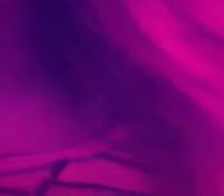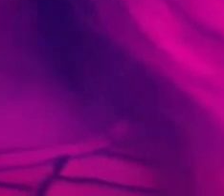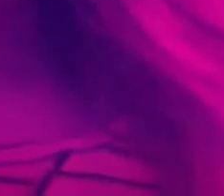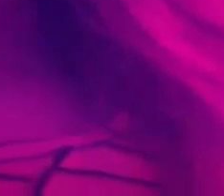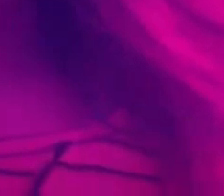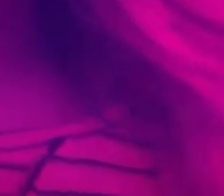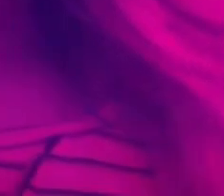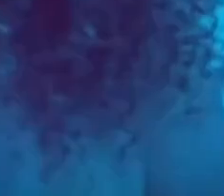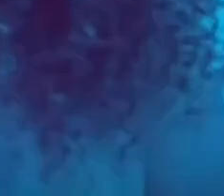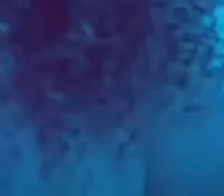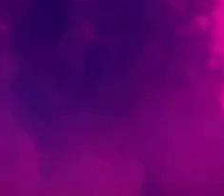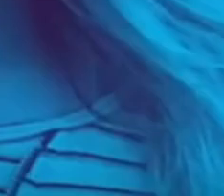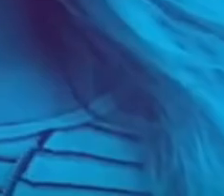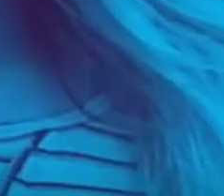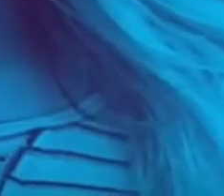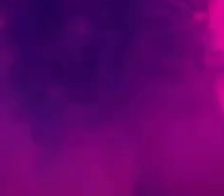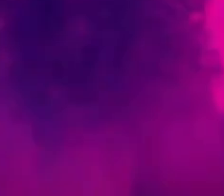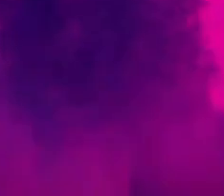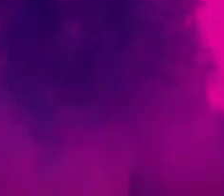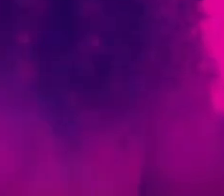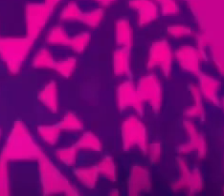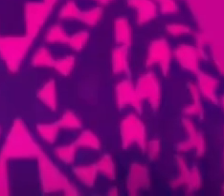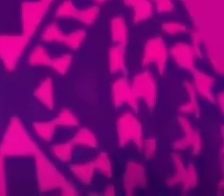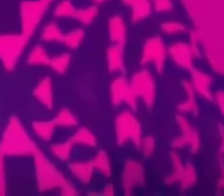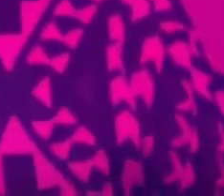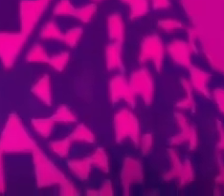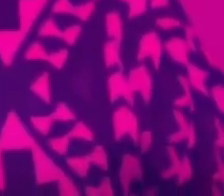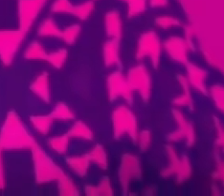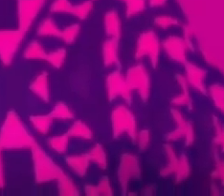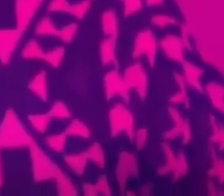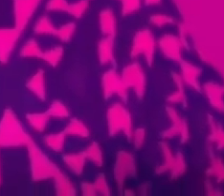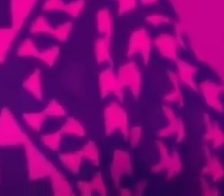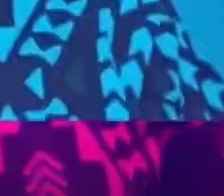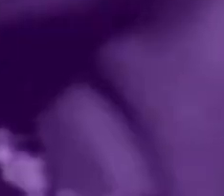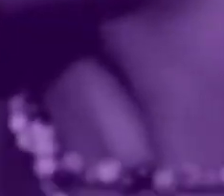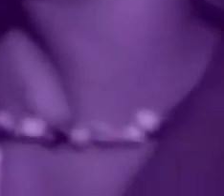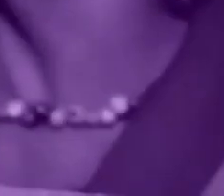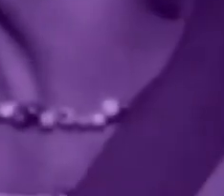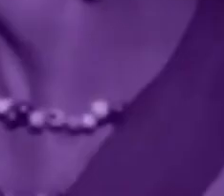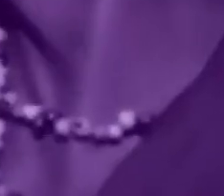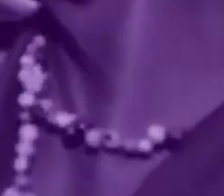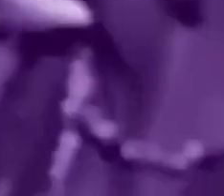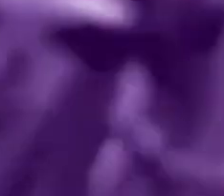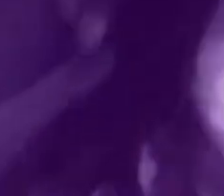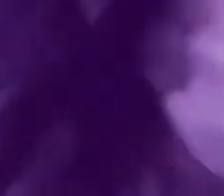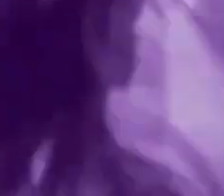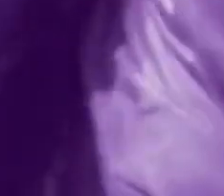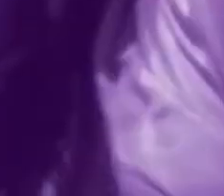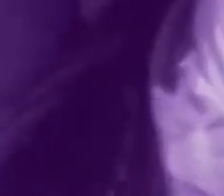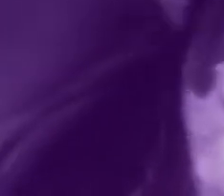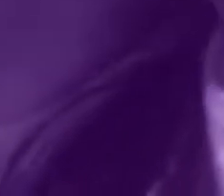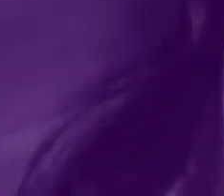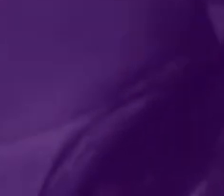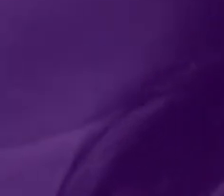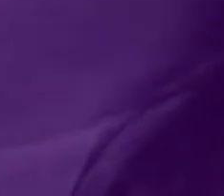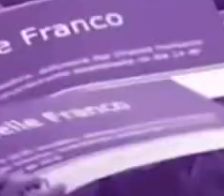Porque eu sou mulher pra fazer